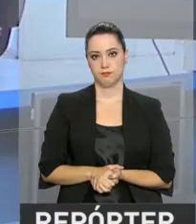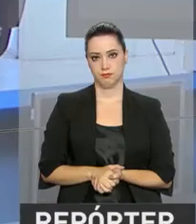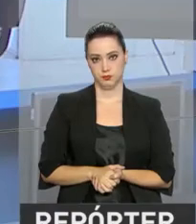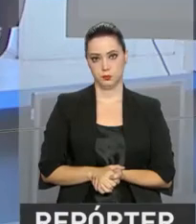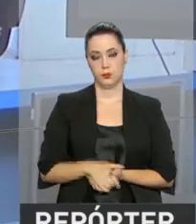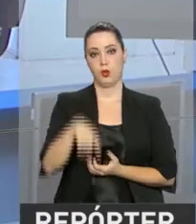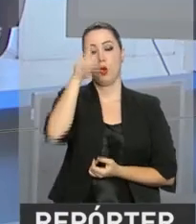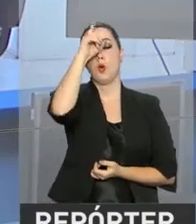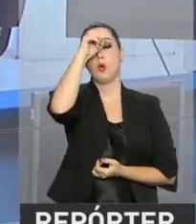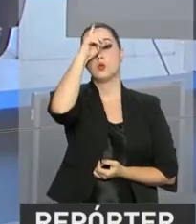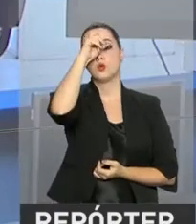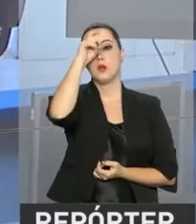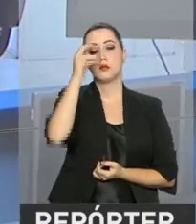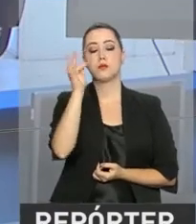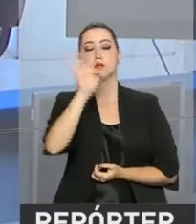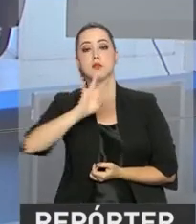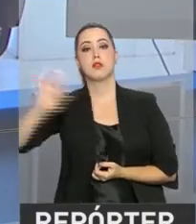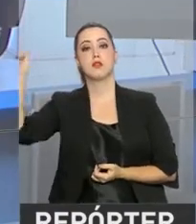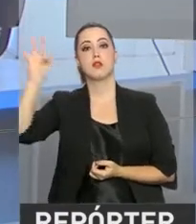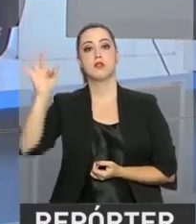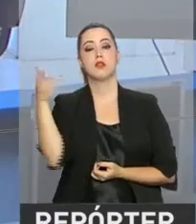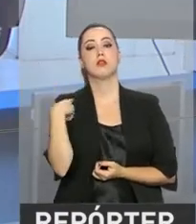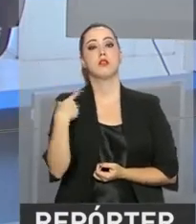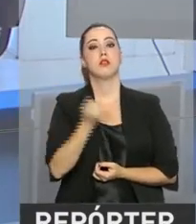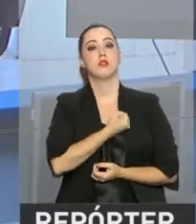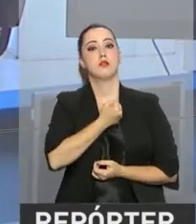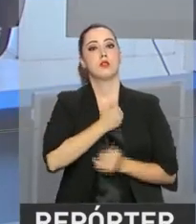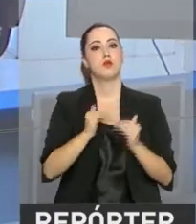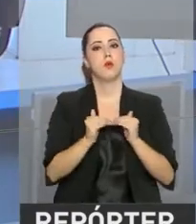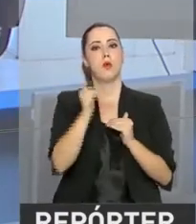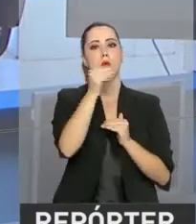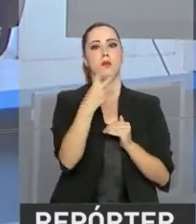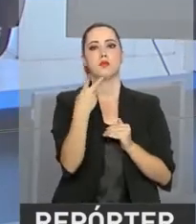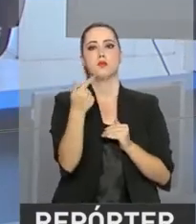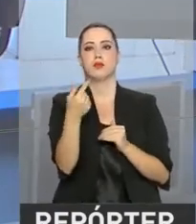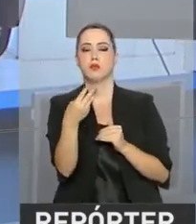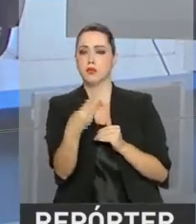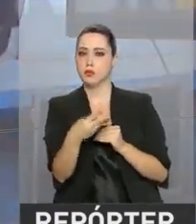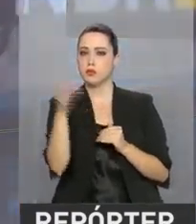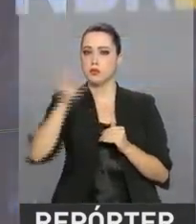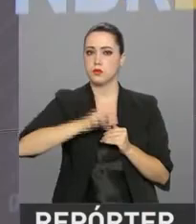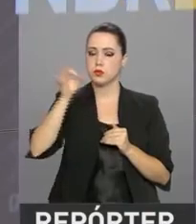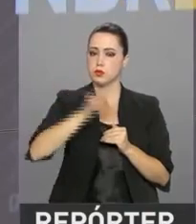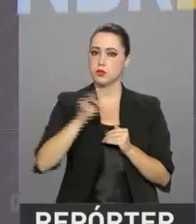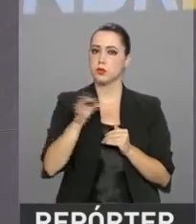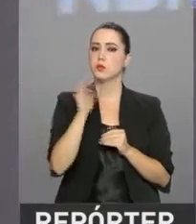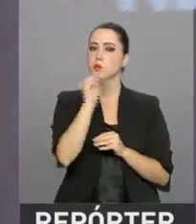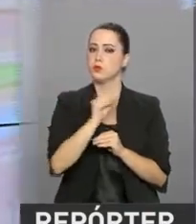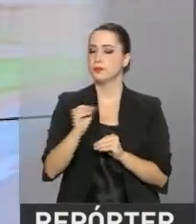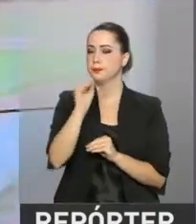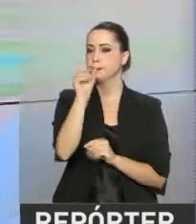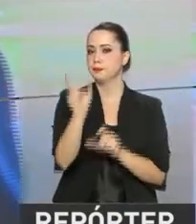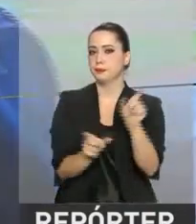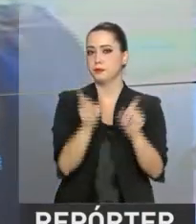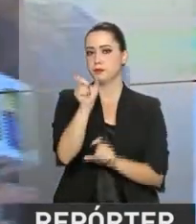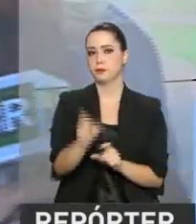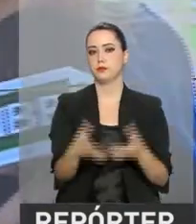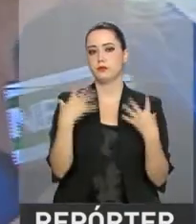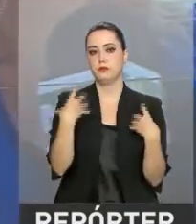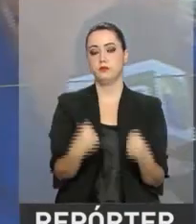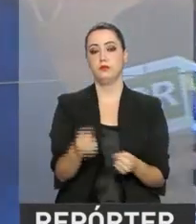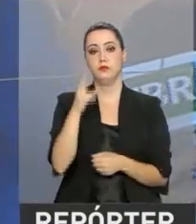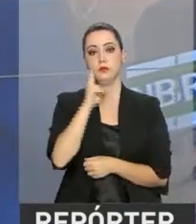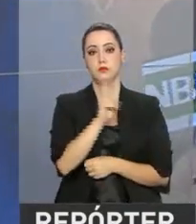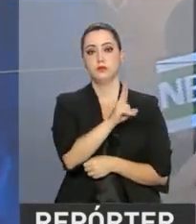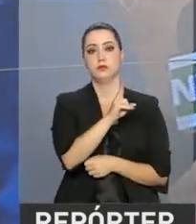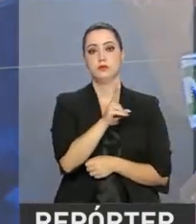universitários federais registraram aumento de 23% nos atendimentos ou saber então os detalhes disse sobre esse assunto com a